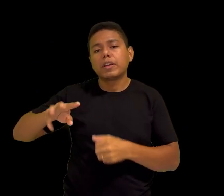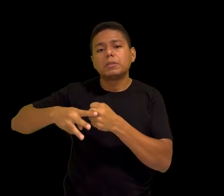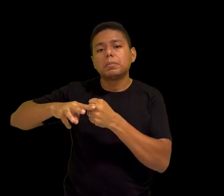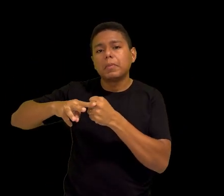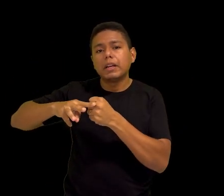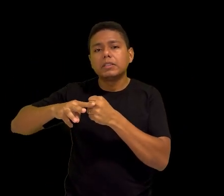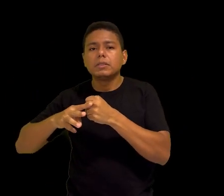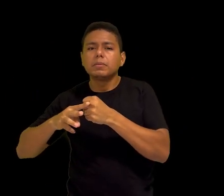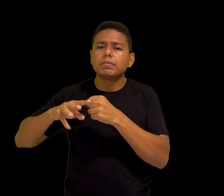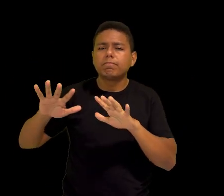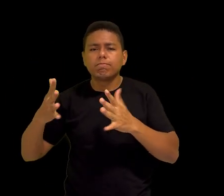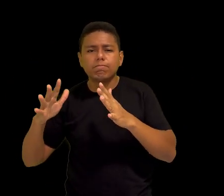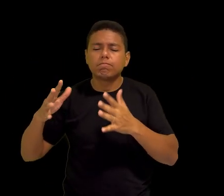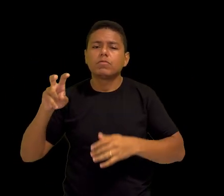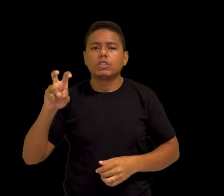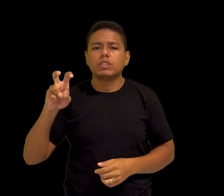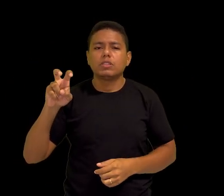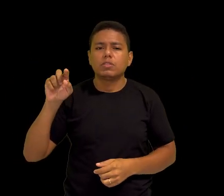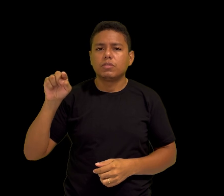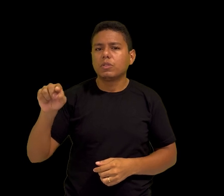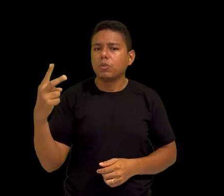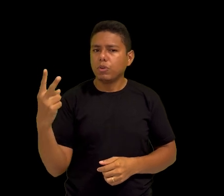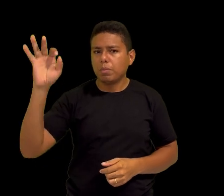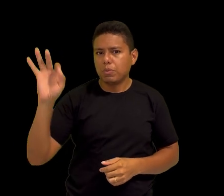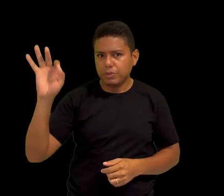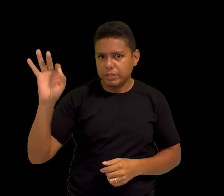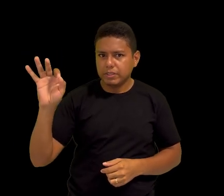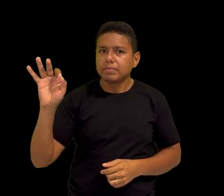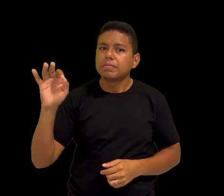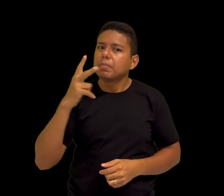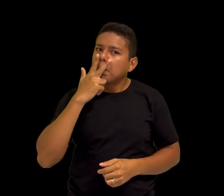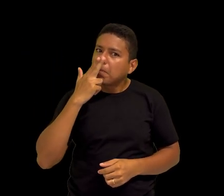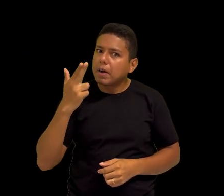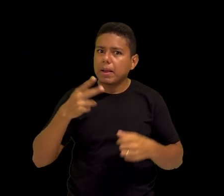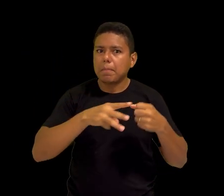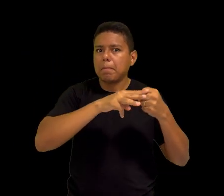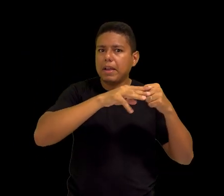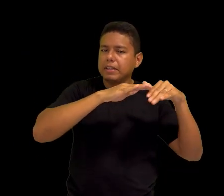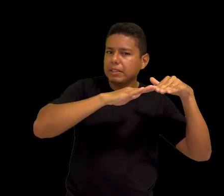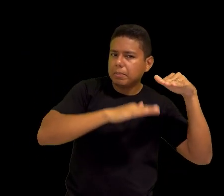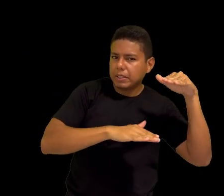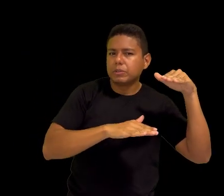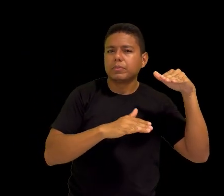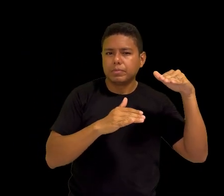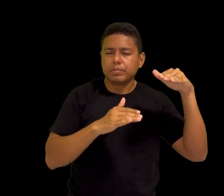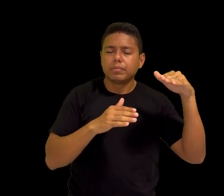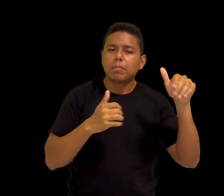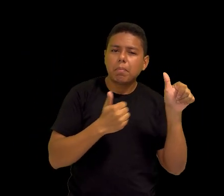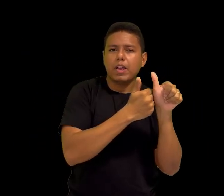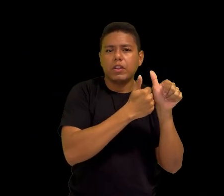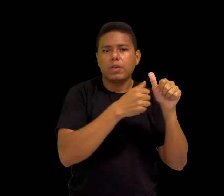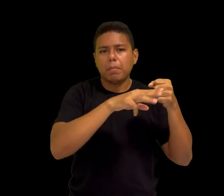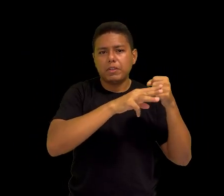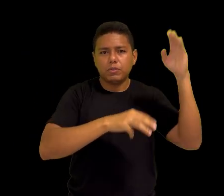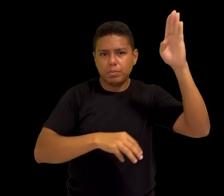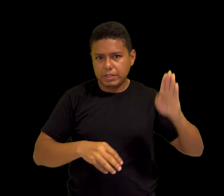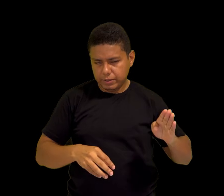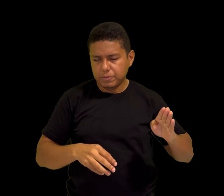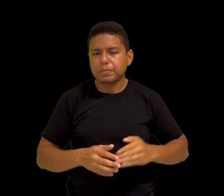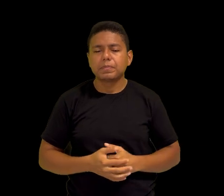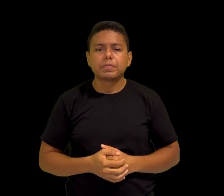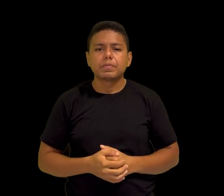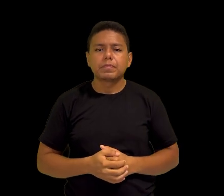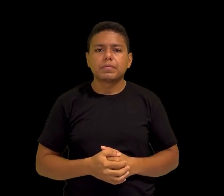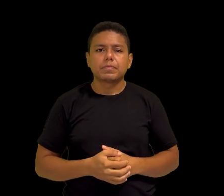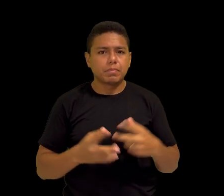foi 5,2%, portanto, um pouquinho abaixo da média, bem próximo aí à média brasileira, né? E abaixo, por exemplo, né, do que foi observado